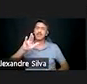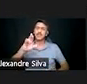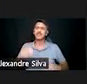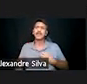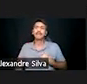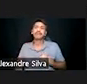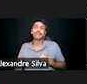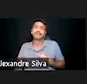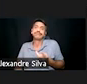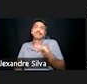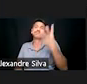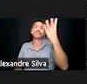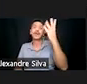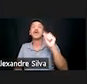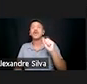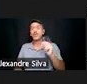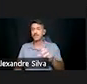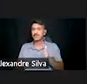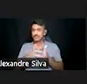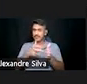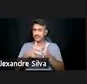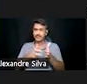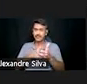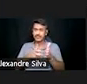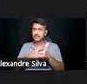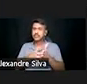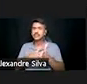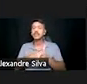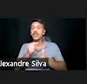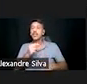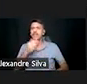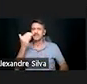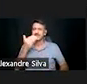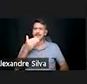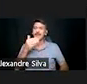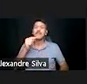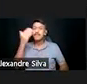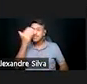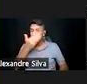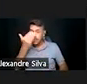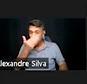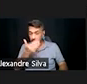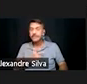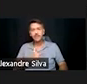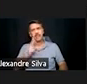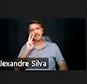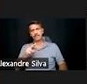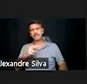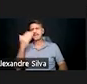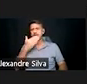de fósseis macroscópicos, mas principalmente microscópicos.